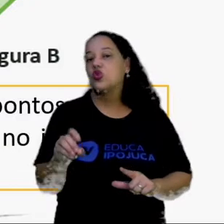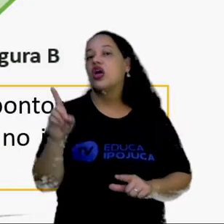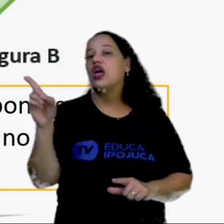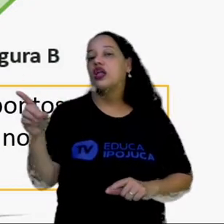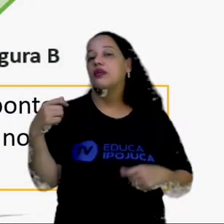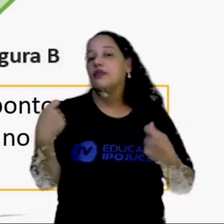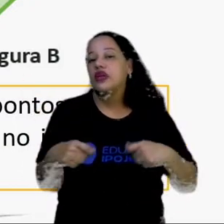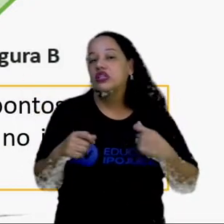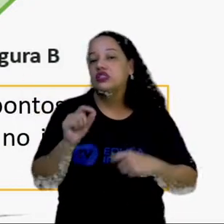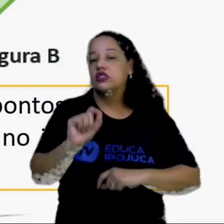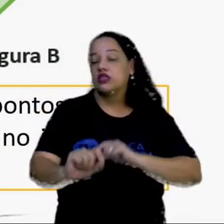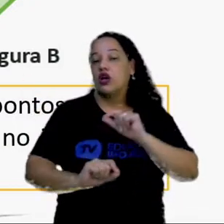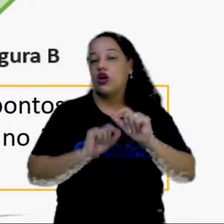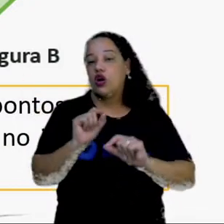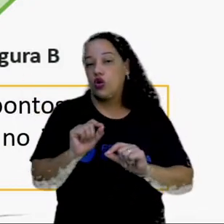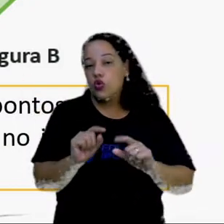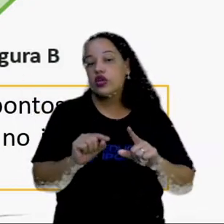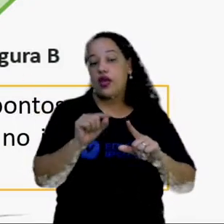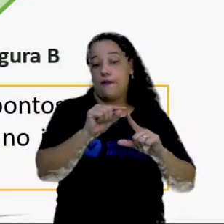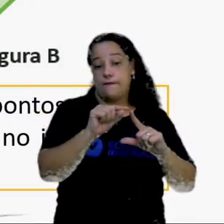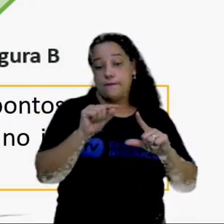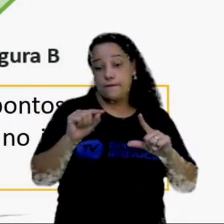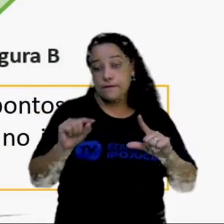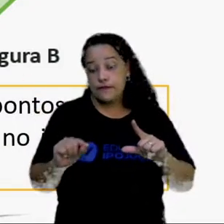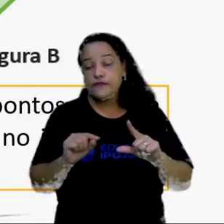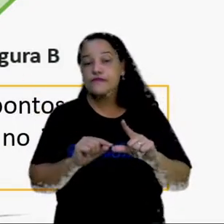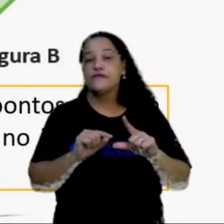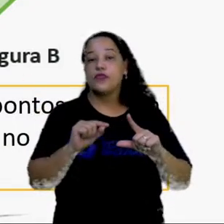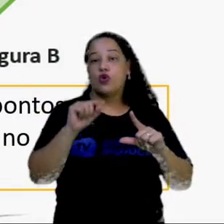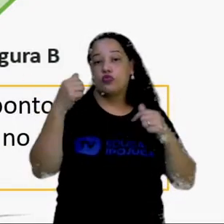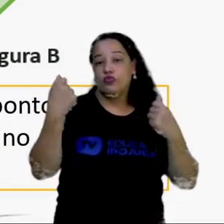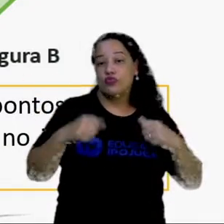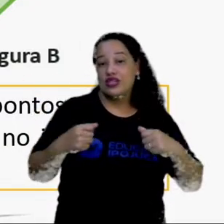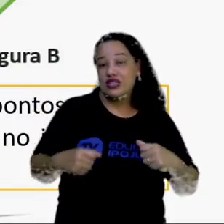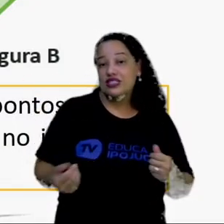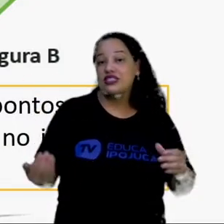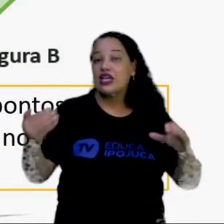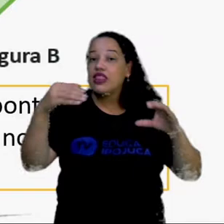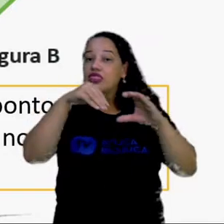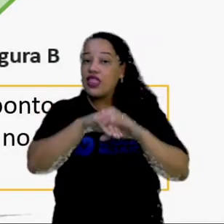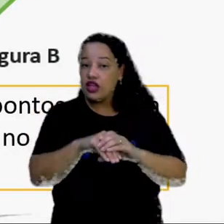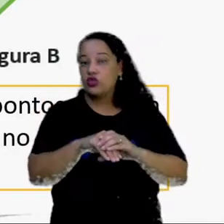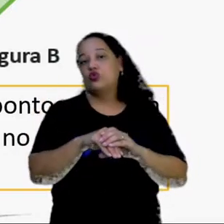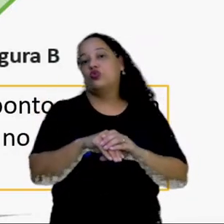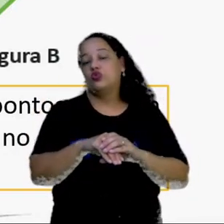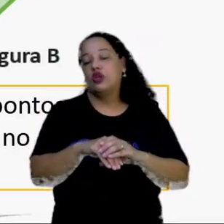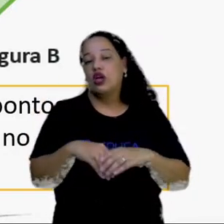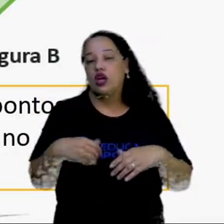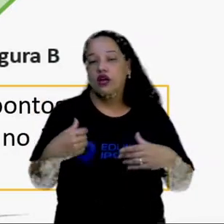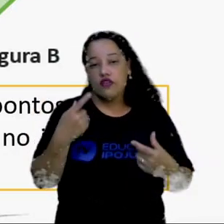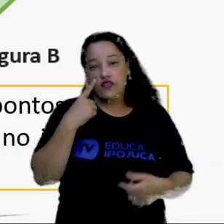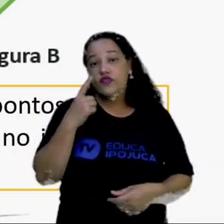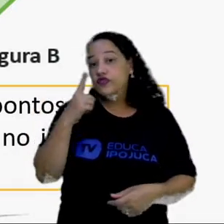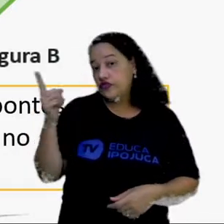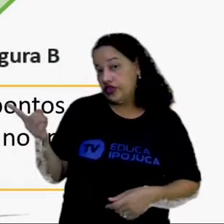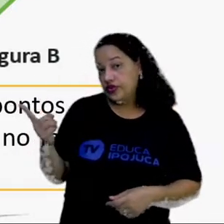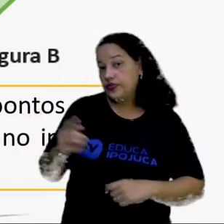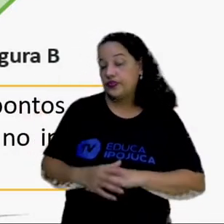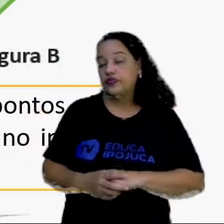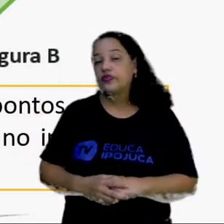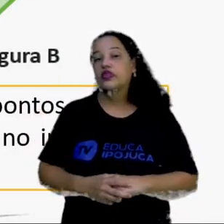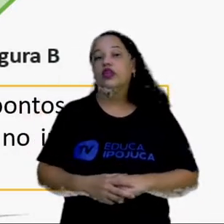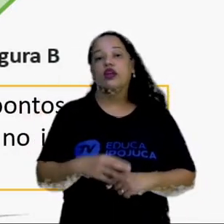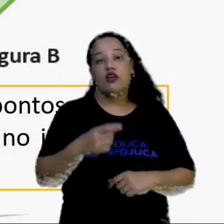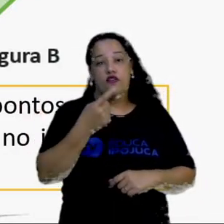extremidades, todos os pontos, tem que ficar dentro do polígono. Olha aí. Observe que esse segmento de